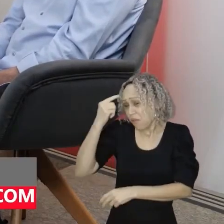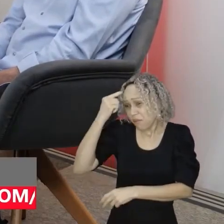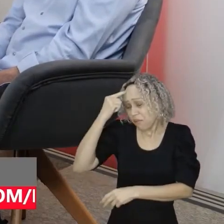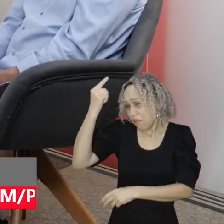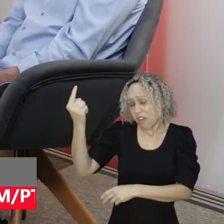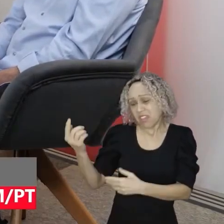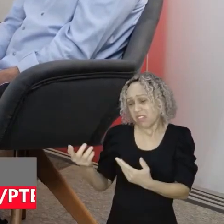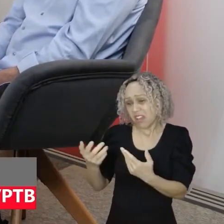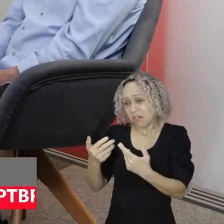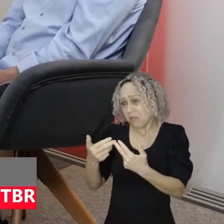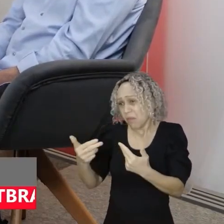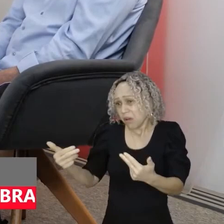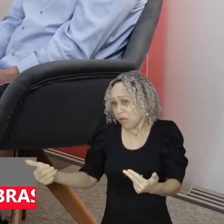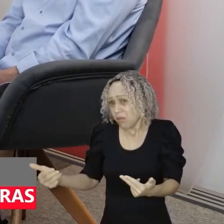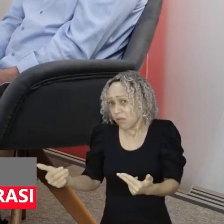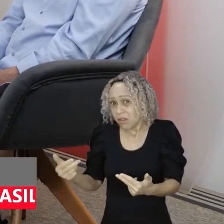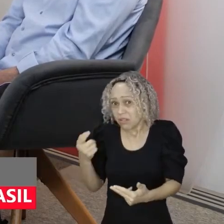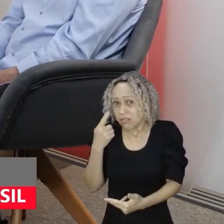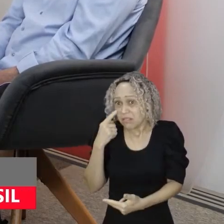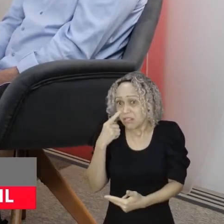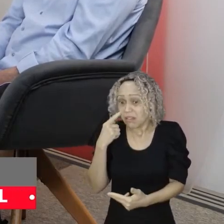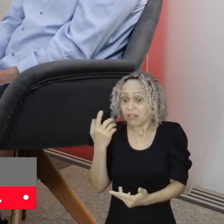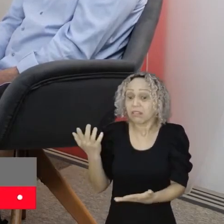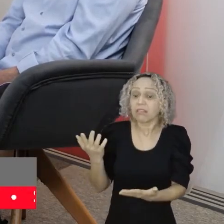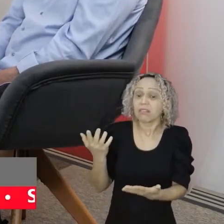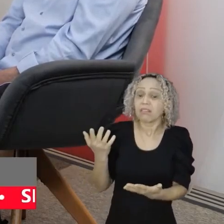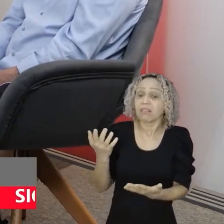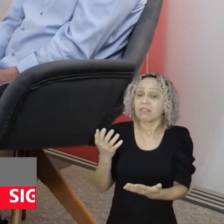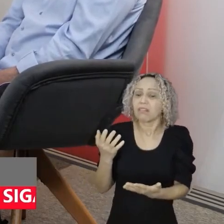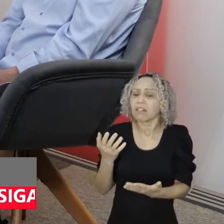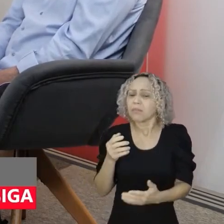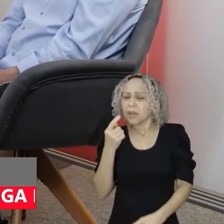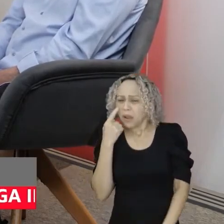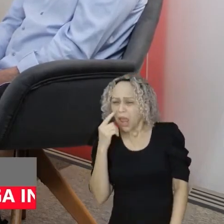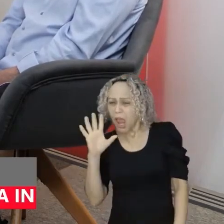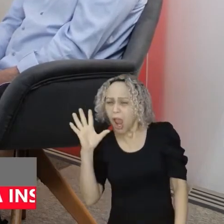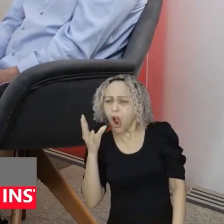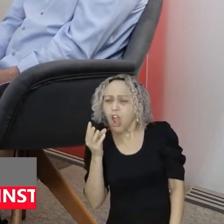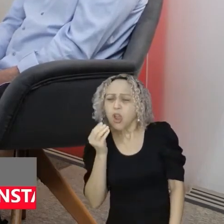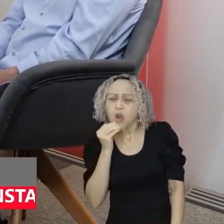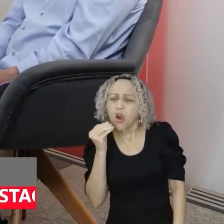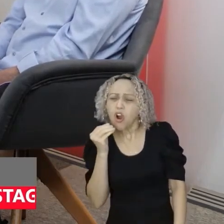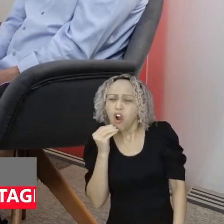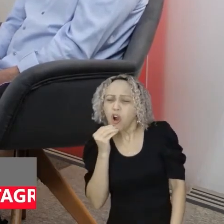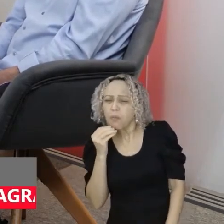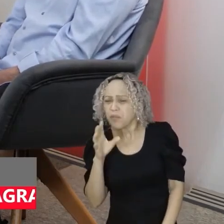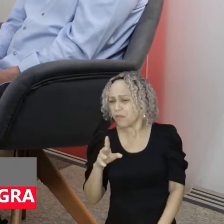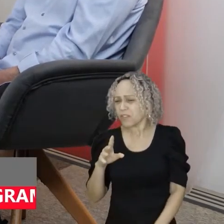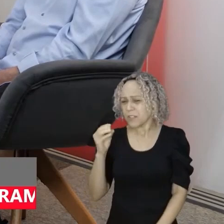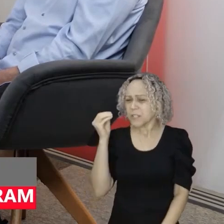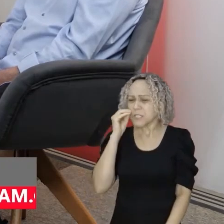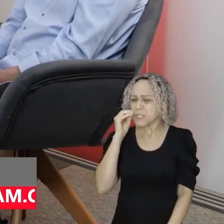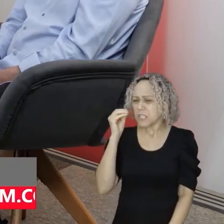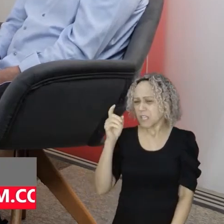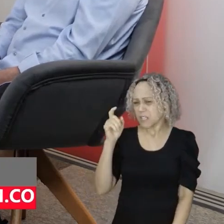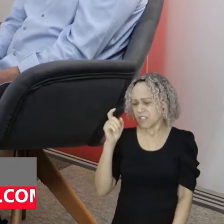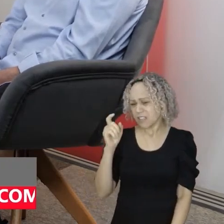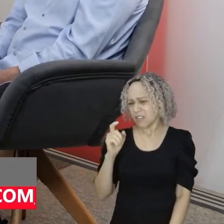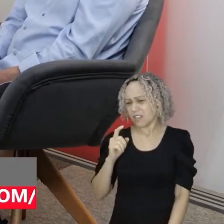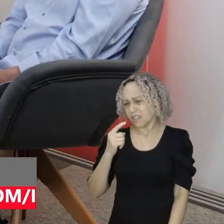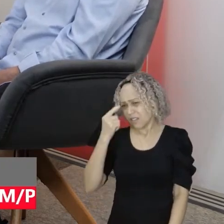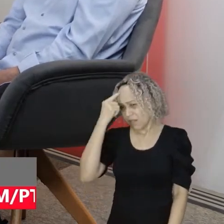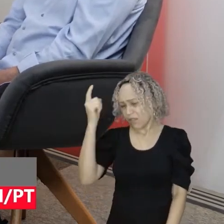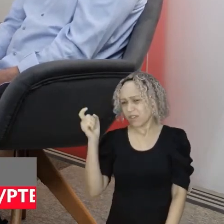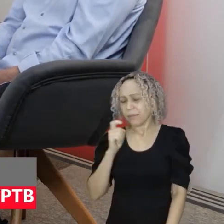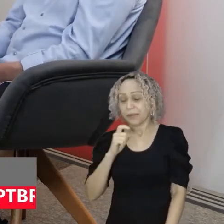derrotada, eles deram um tiro no pé e acho que agora, principalmente, a continuidade do processo no Supremo e na